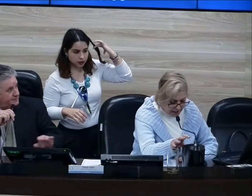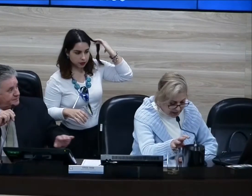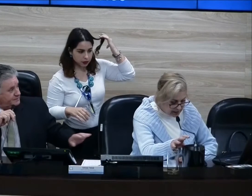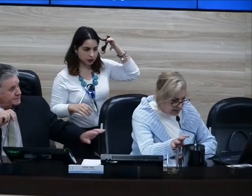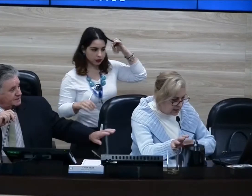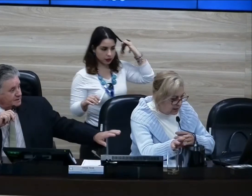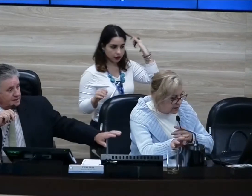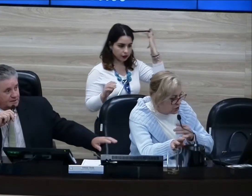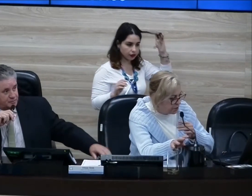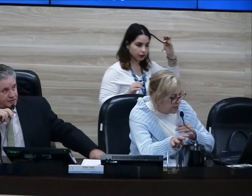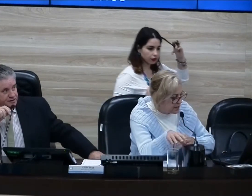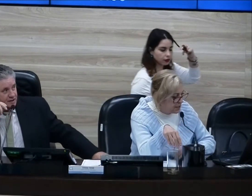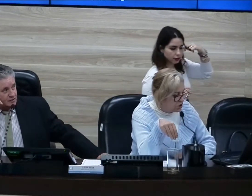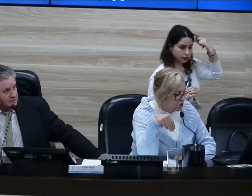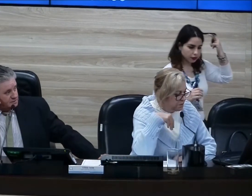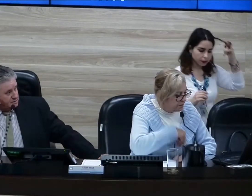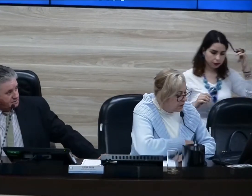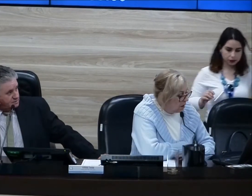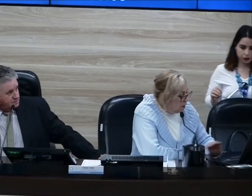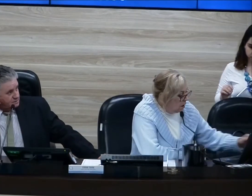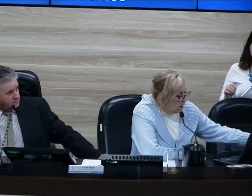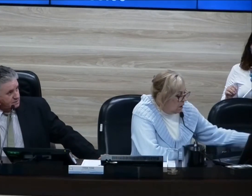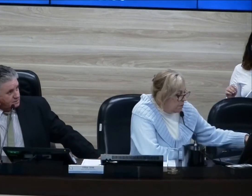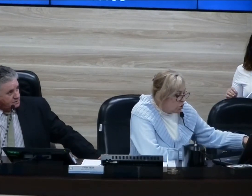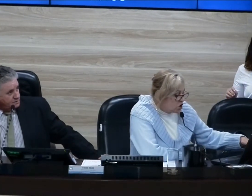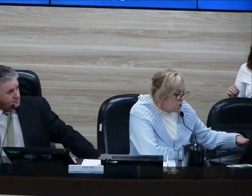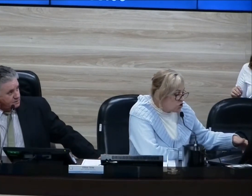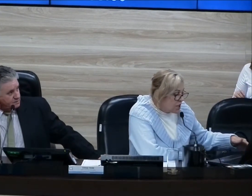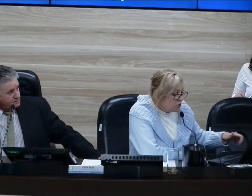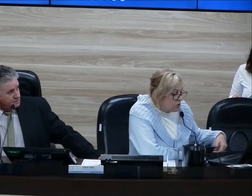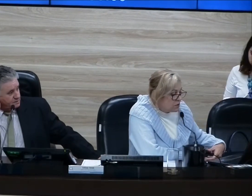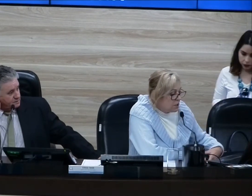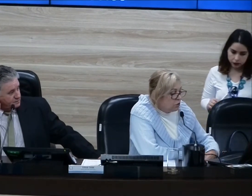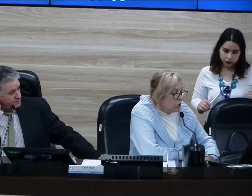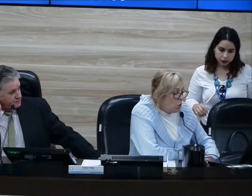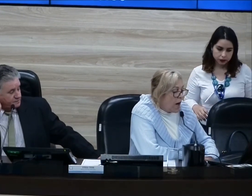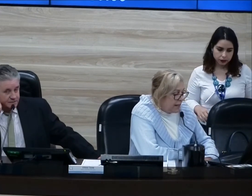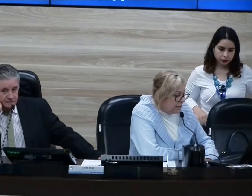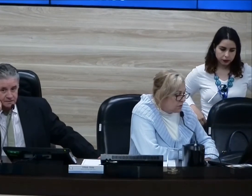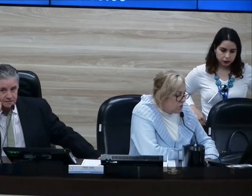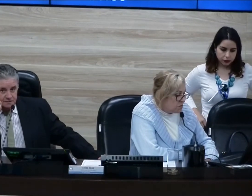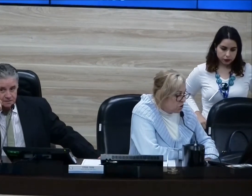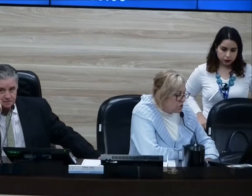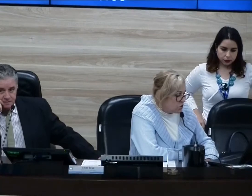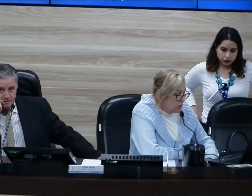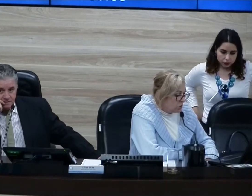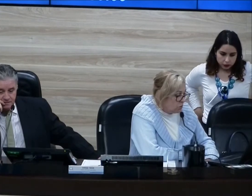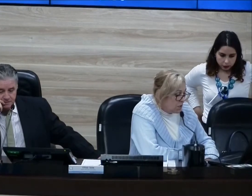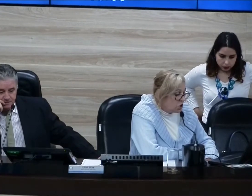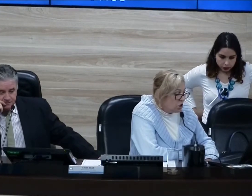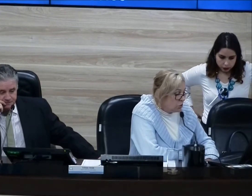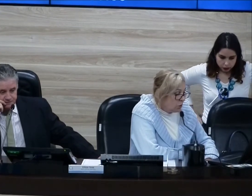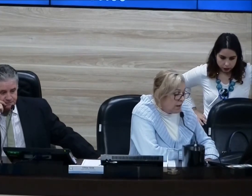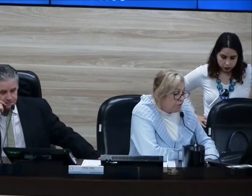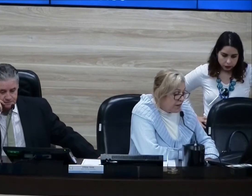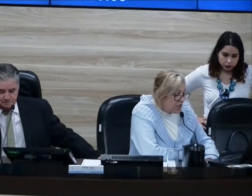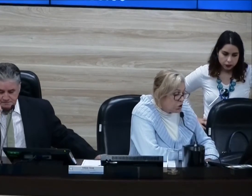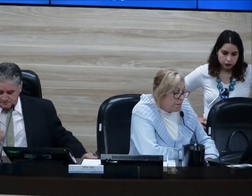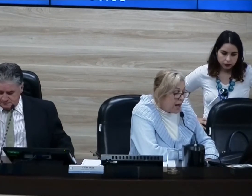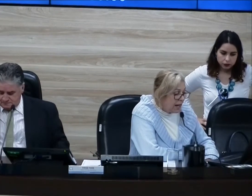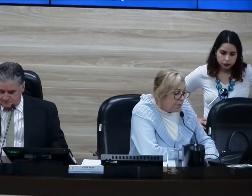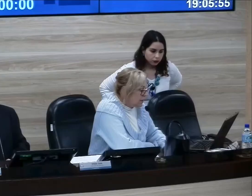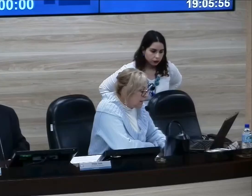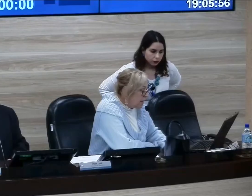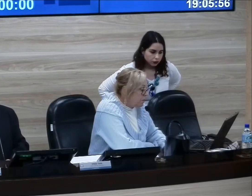Aberta. A matéria a ser lida, senhor Pois presidente. não. Projeto de resolução número 40/2018 institui a